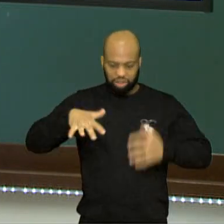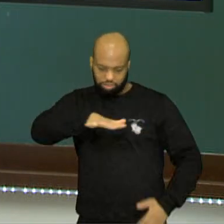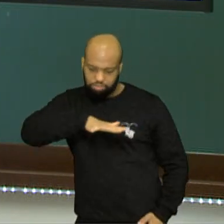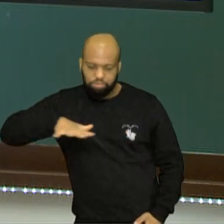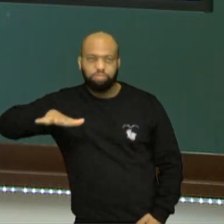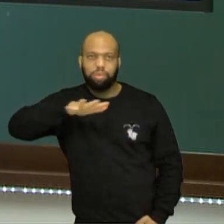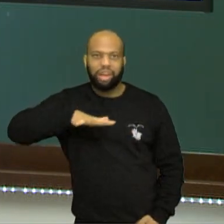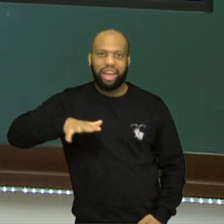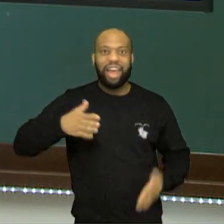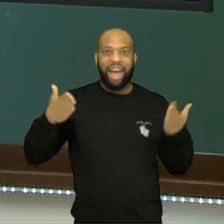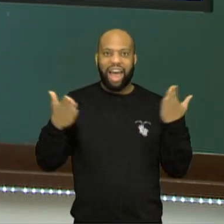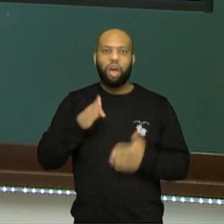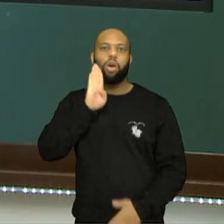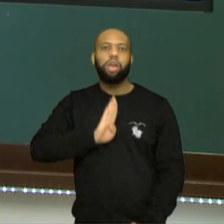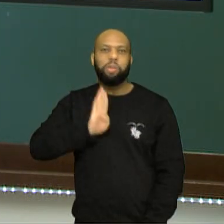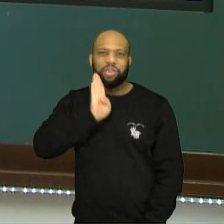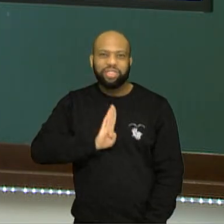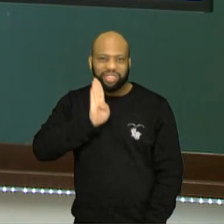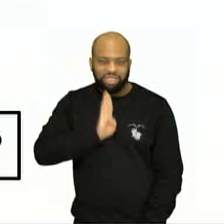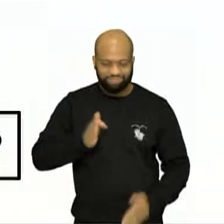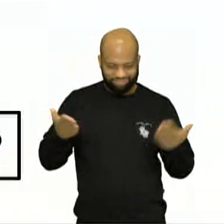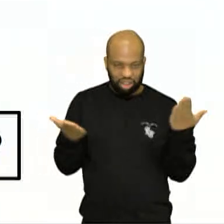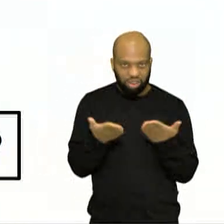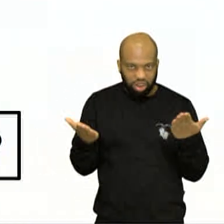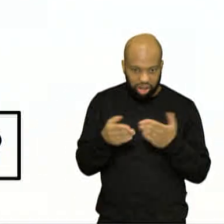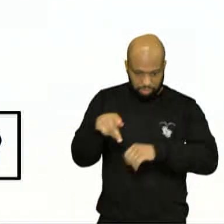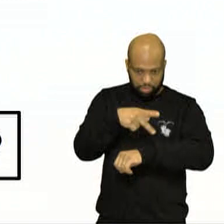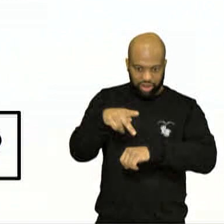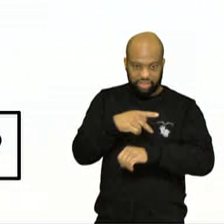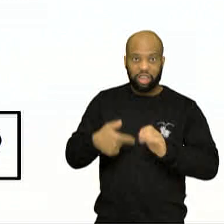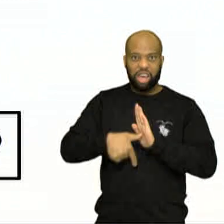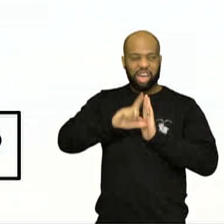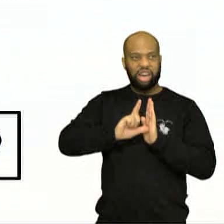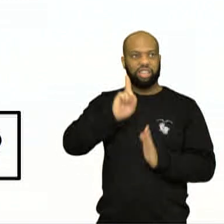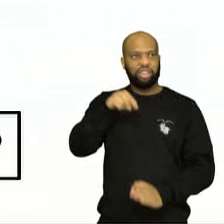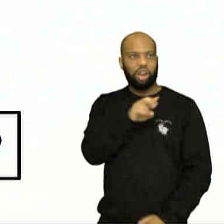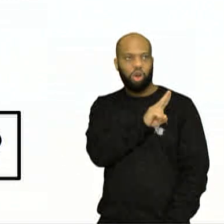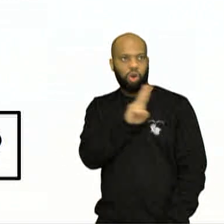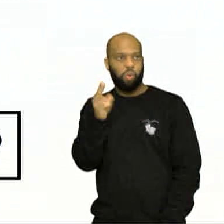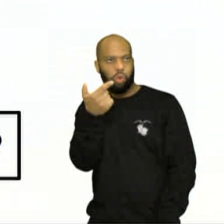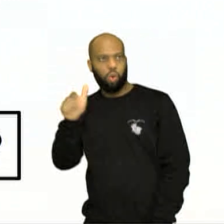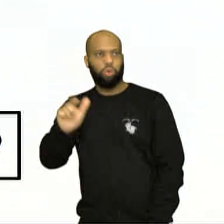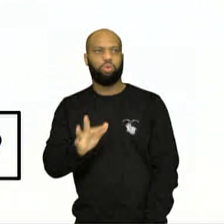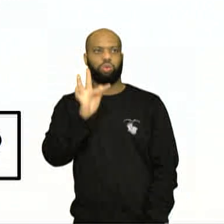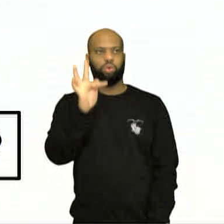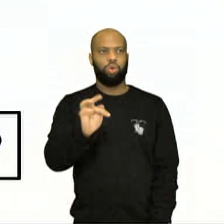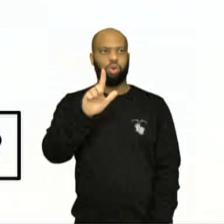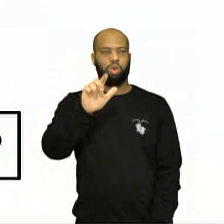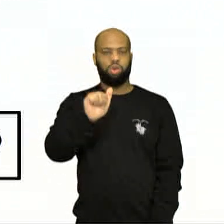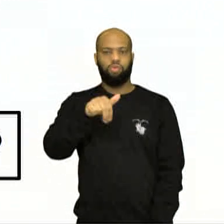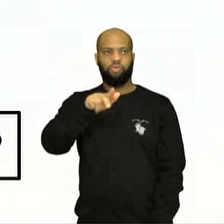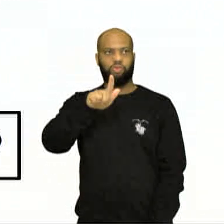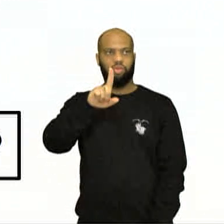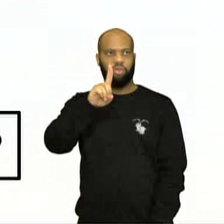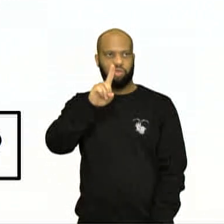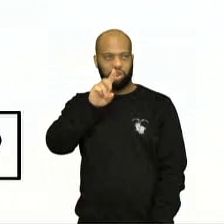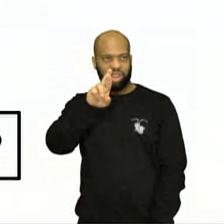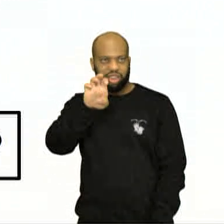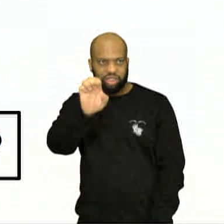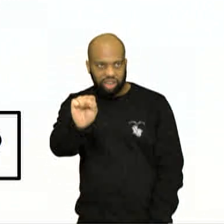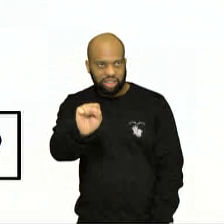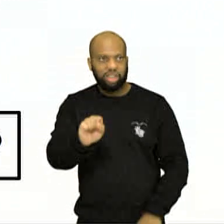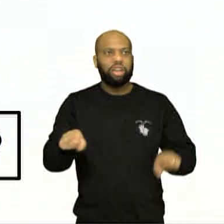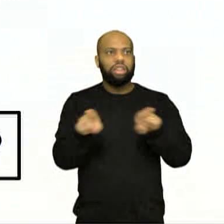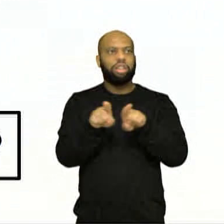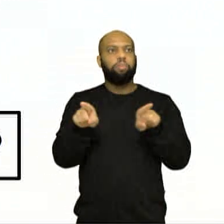atual Bélgica, tá, pessoal? E a pretensão do rei da Inglaterra, Eduardo III, em ser o rei da França. A gente tem